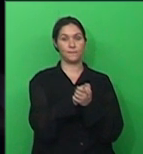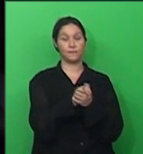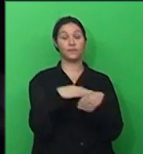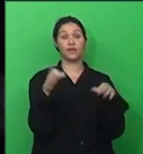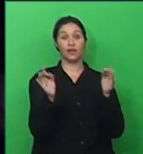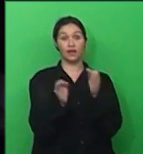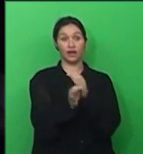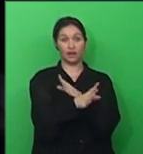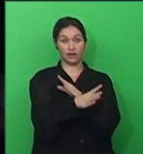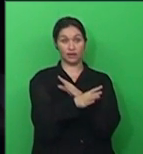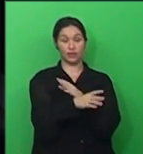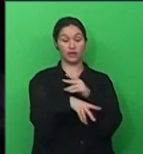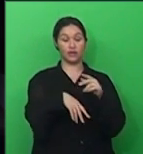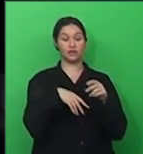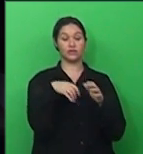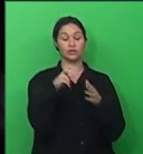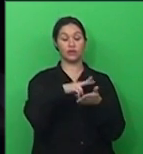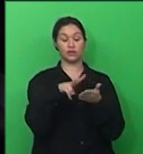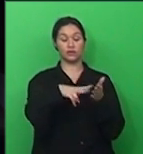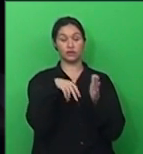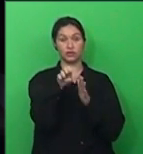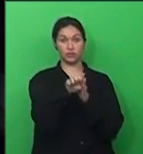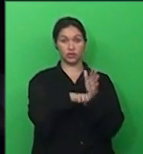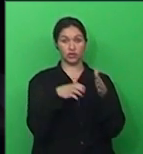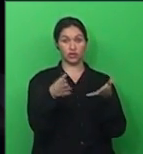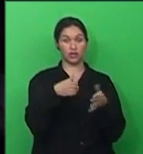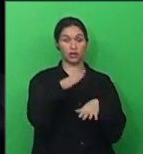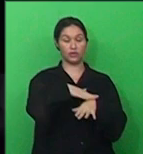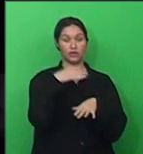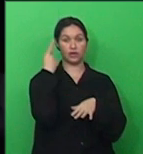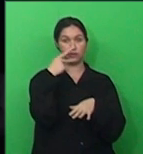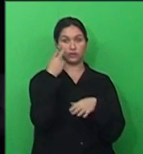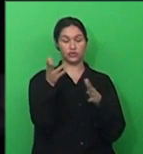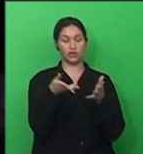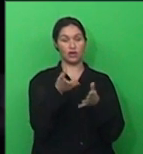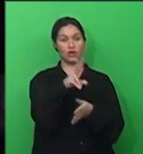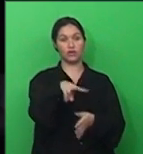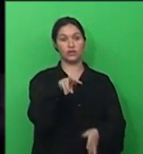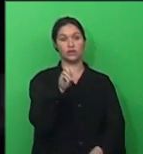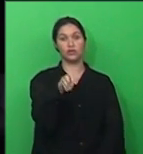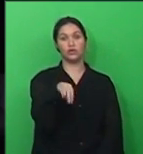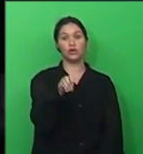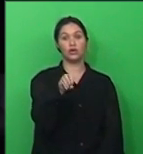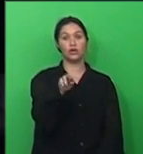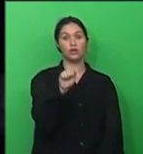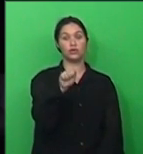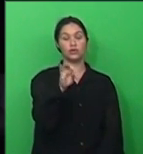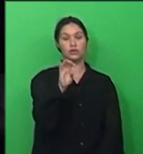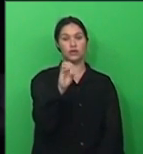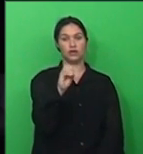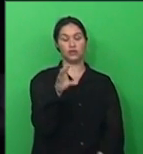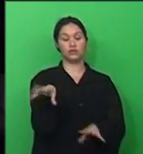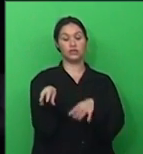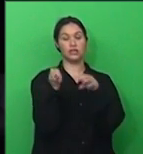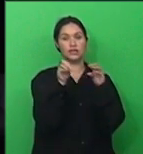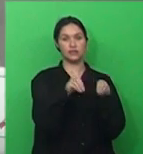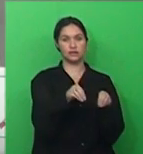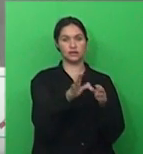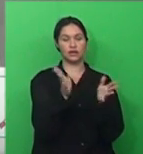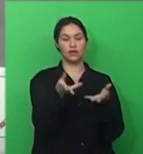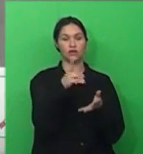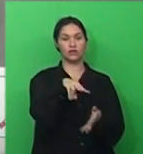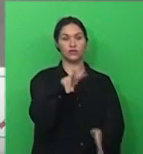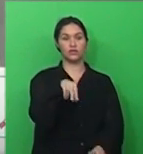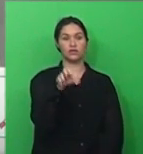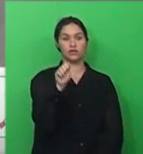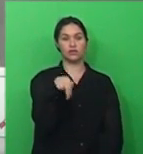Terminado o expediente, passamos para o horário político. Com a palavra, o vereador Ademir Honorato. Declina do seu tempo. Com a palavra,